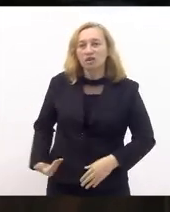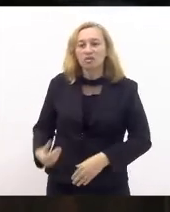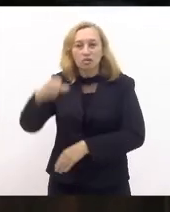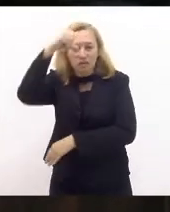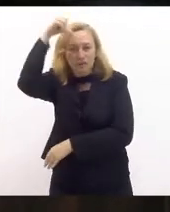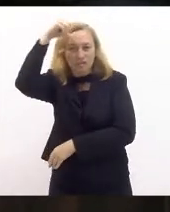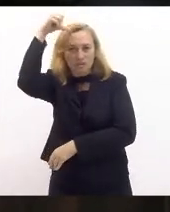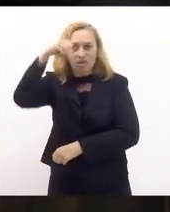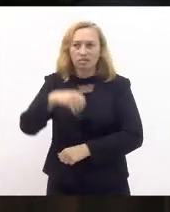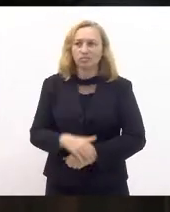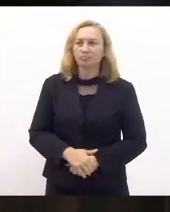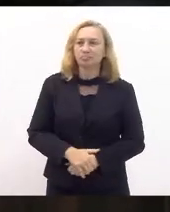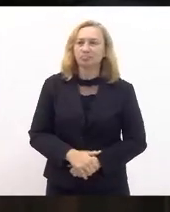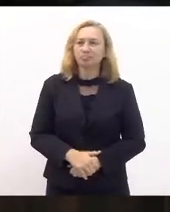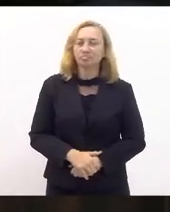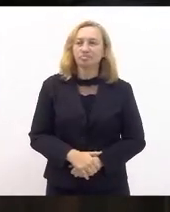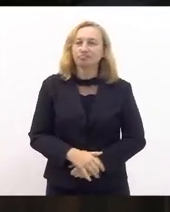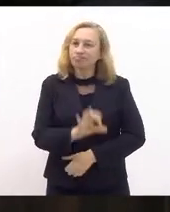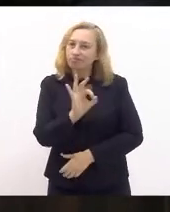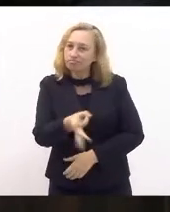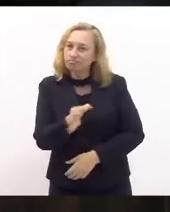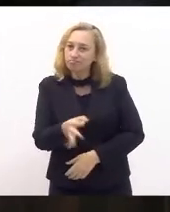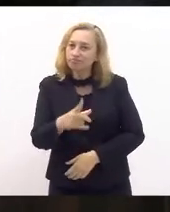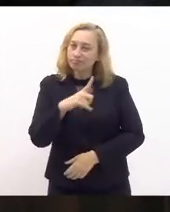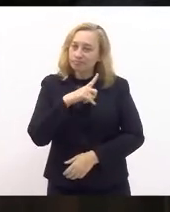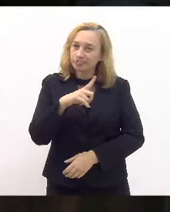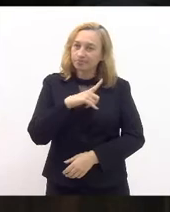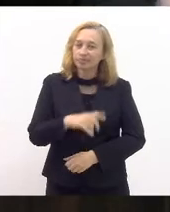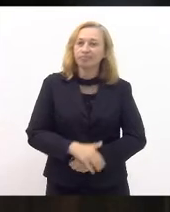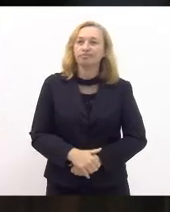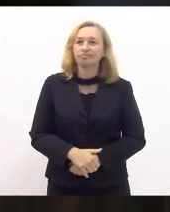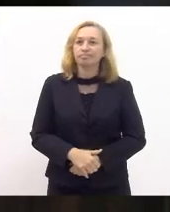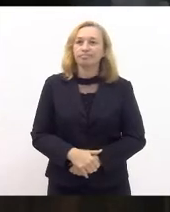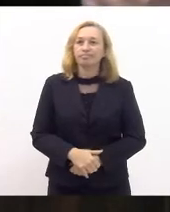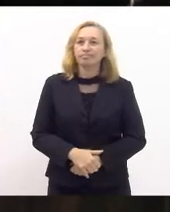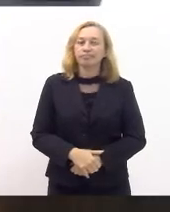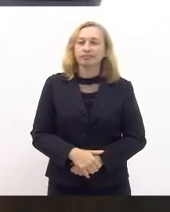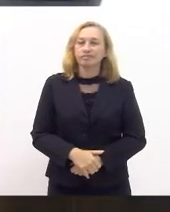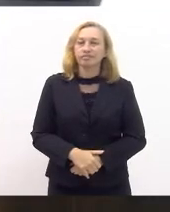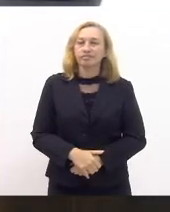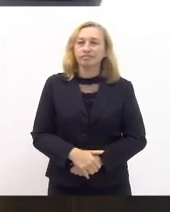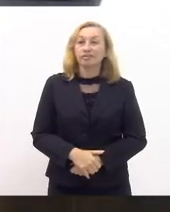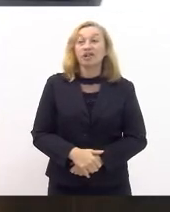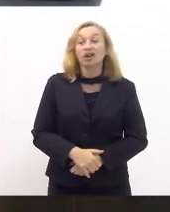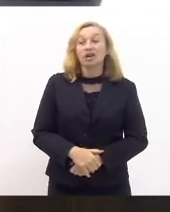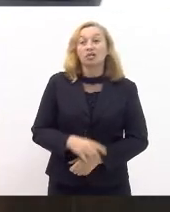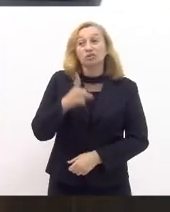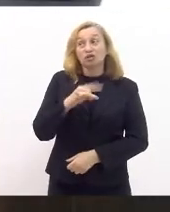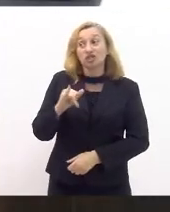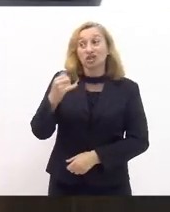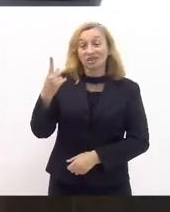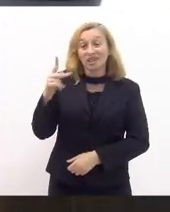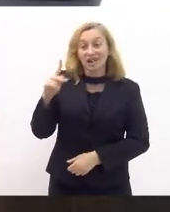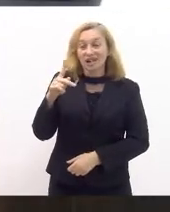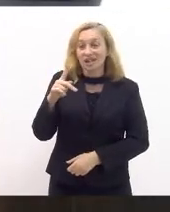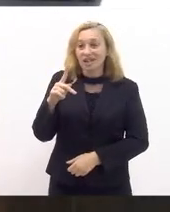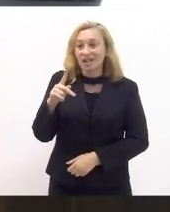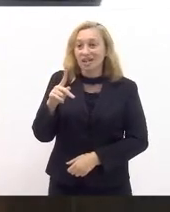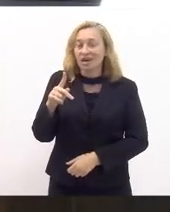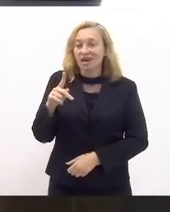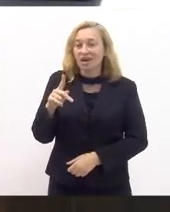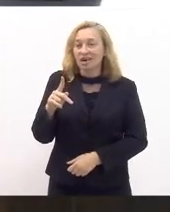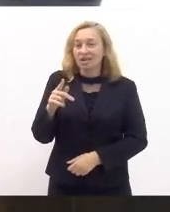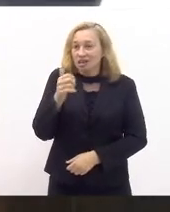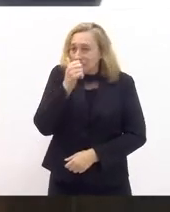Castro, que eu teria certeza que ele teria maior, a agenda dele é muito apertada. Teria o maior prazer de estar aqui